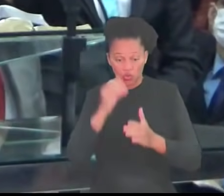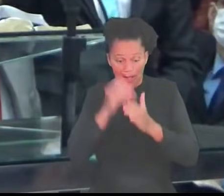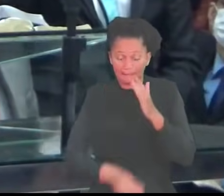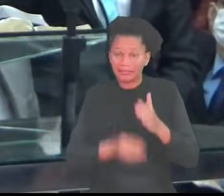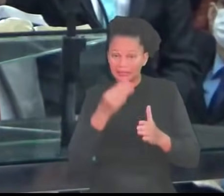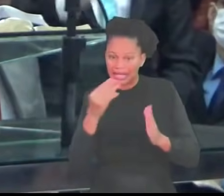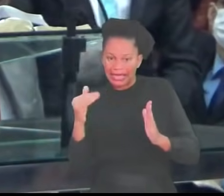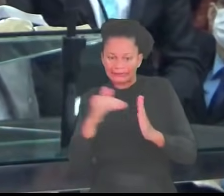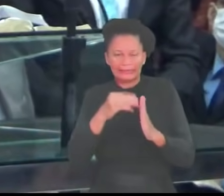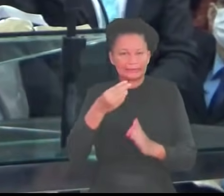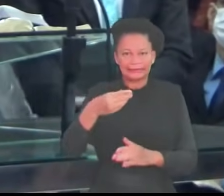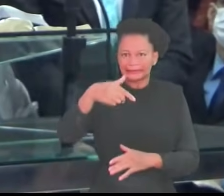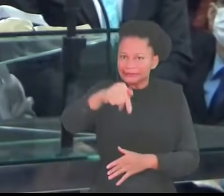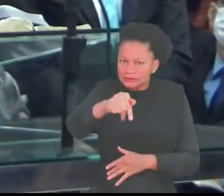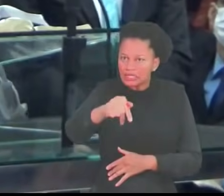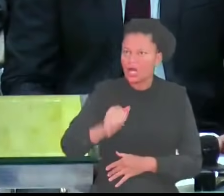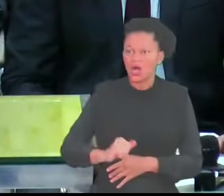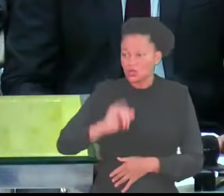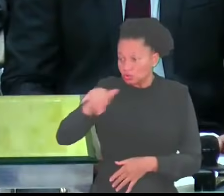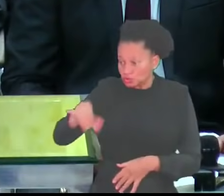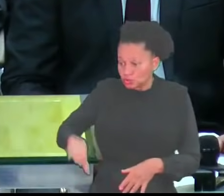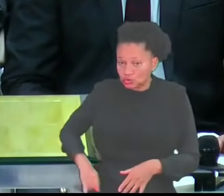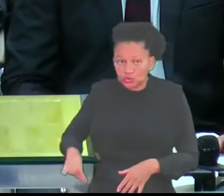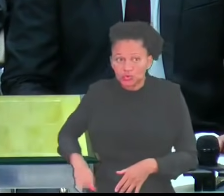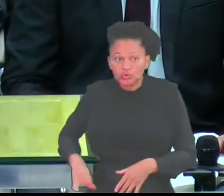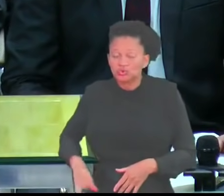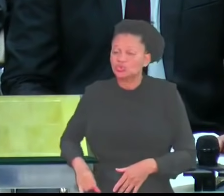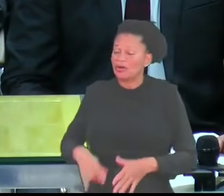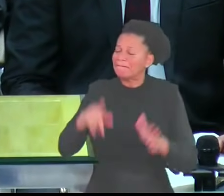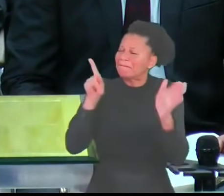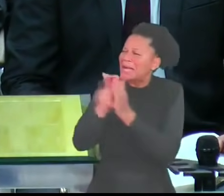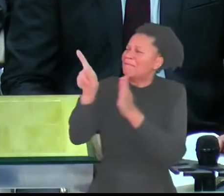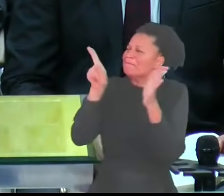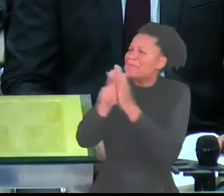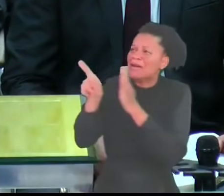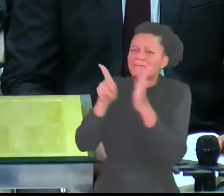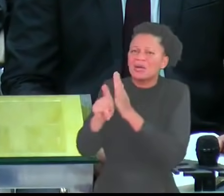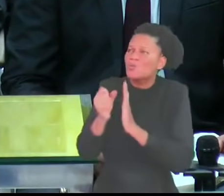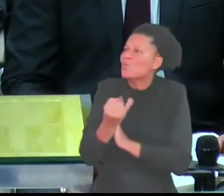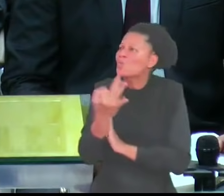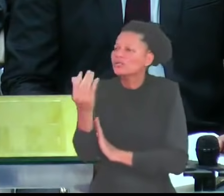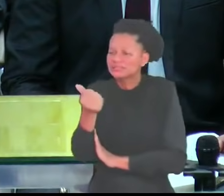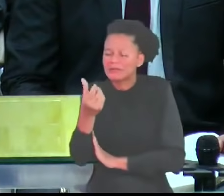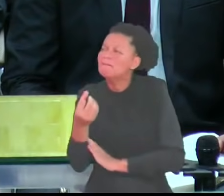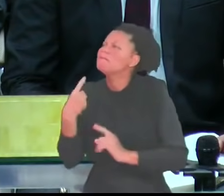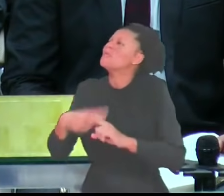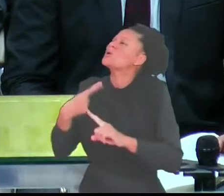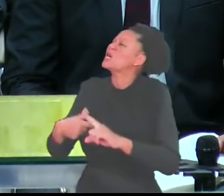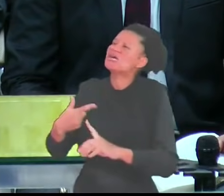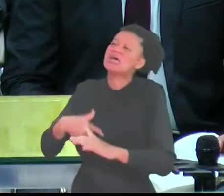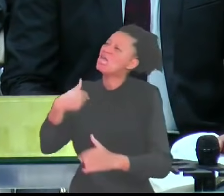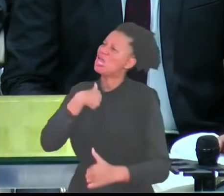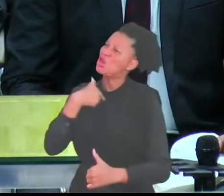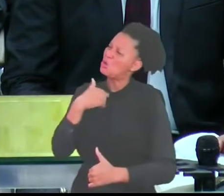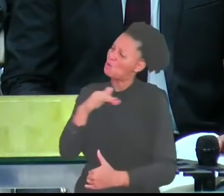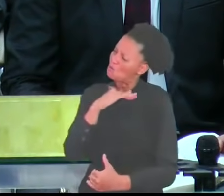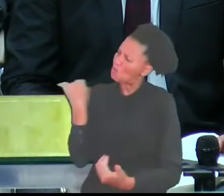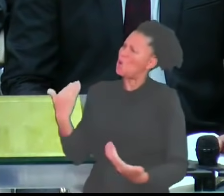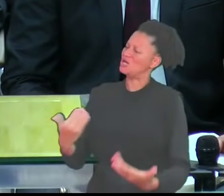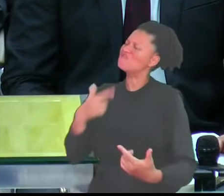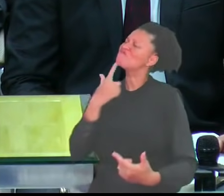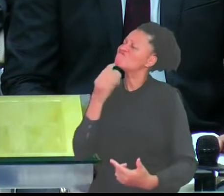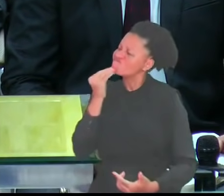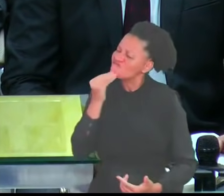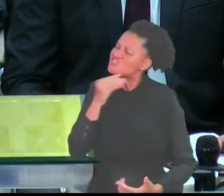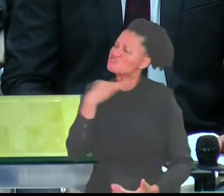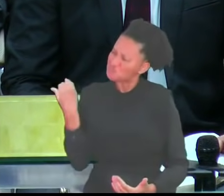37. Jó faz 16 perguntas. Por que eu não morri? Por que eu nasci? Por que minha